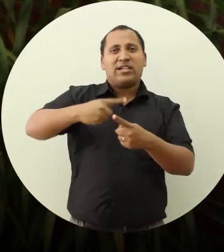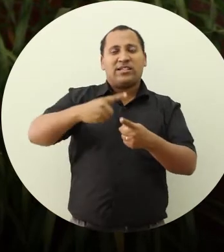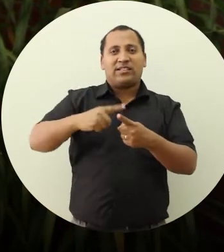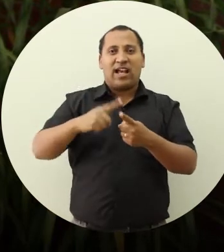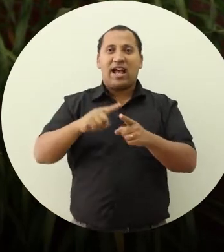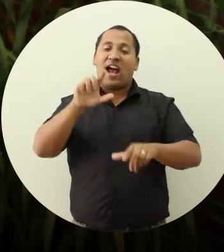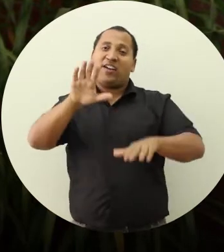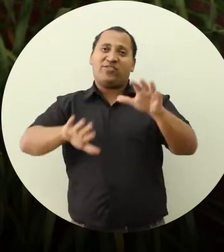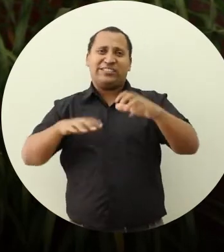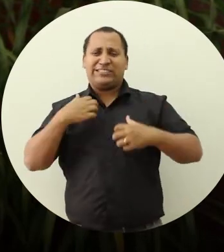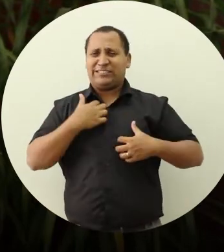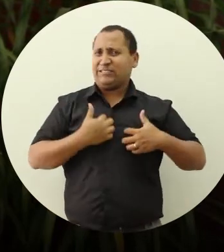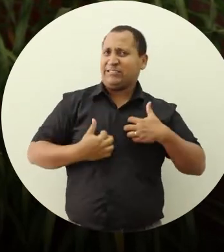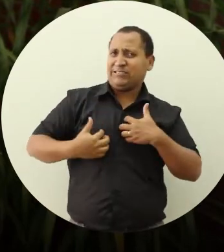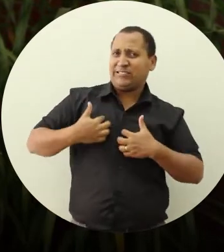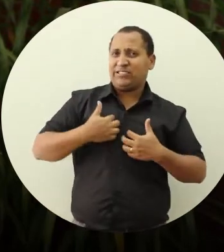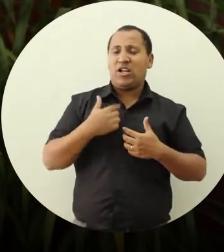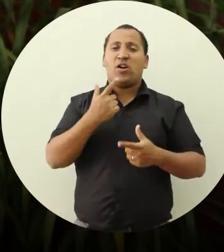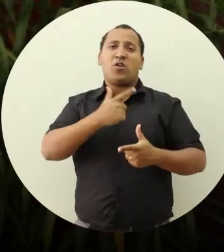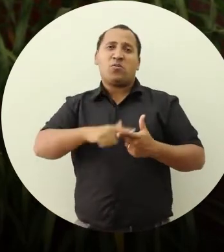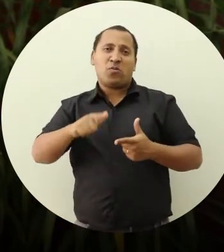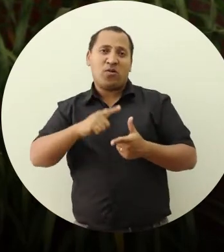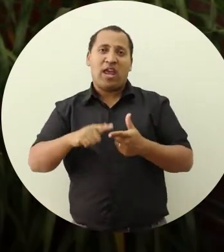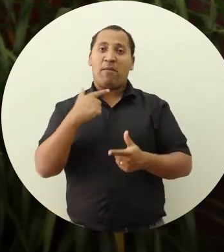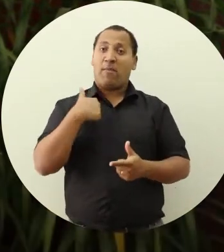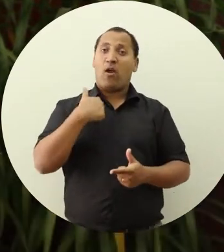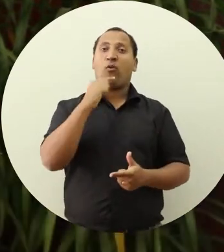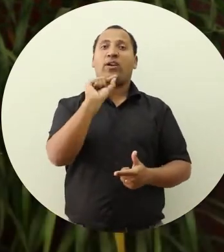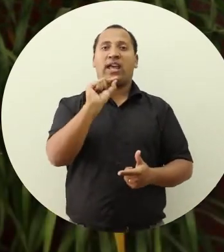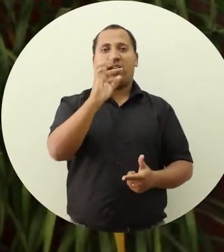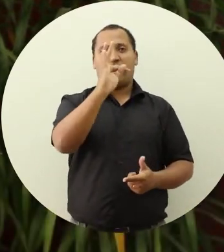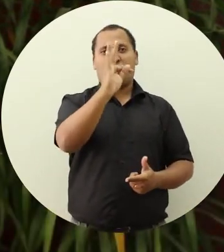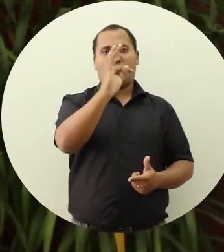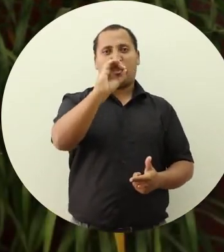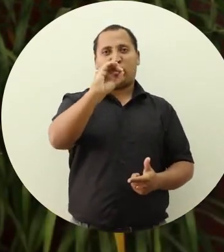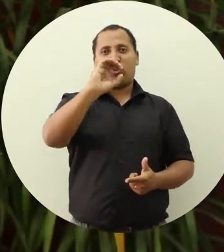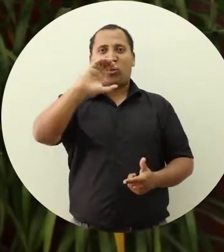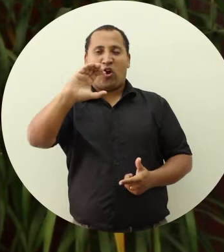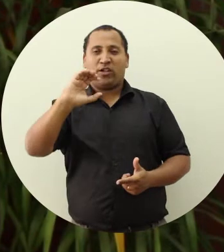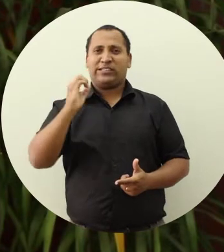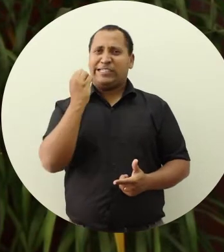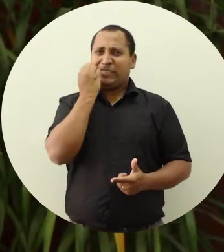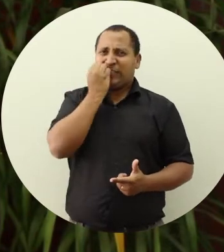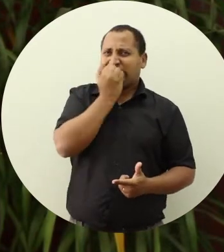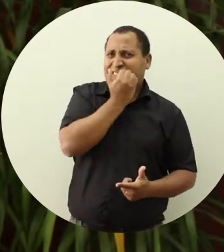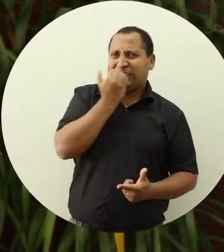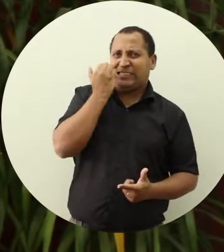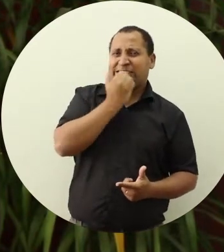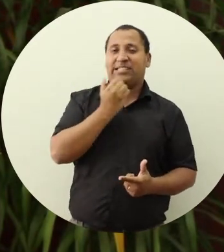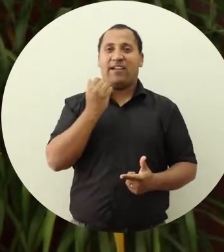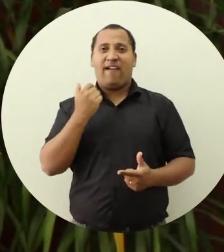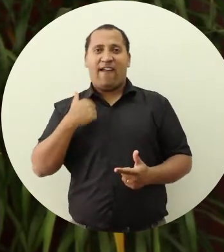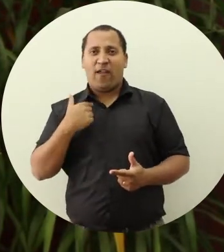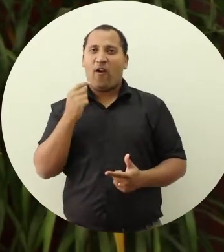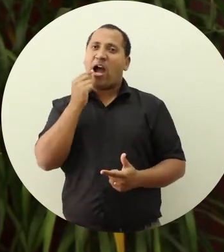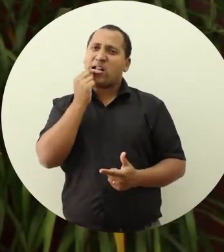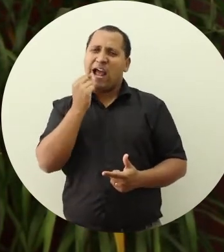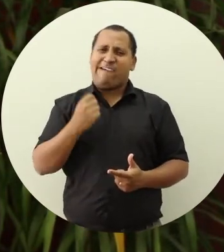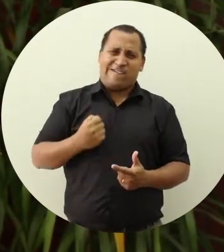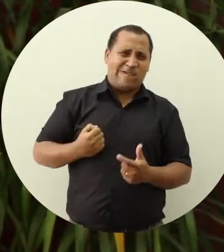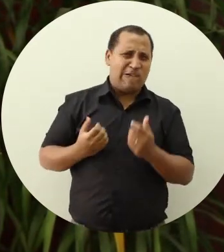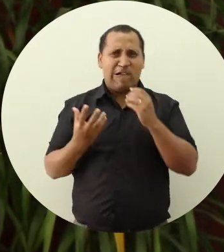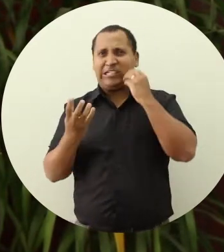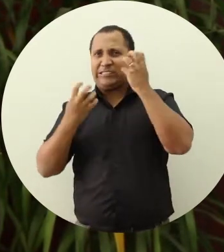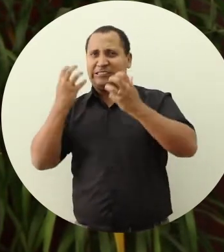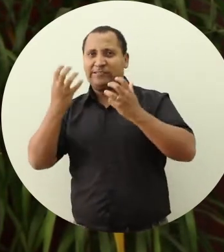decorrente de um transtorno, na maioria das vezes, transtorno obsessivo compulsivo. O paciente que rói unha, o paciente que come dedo, que morde